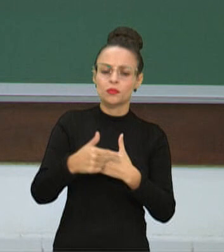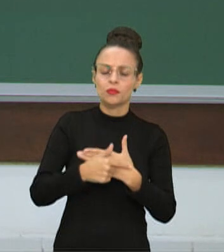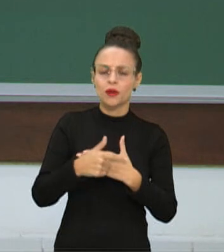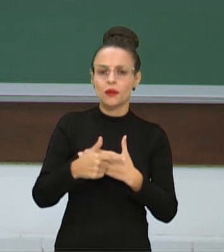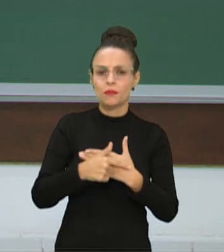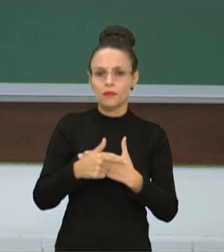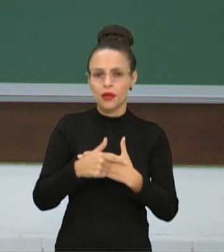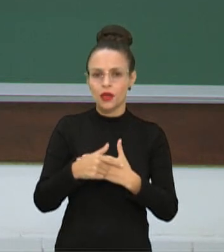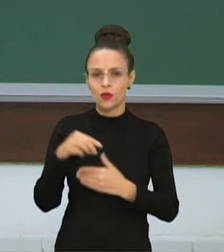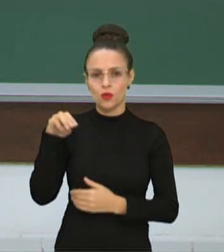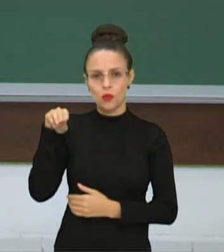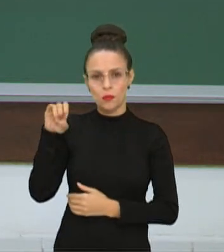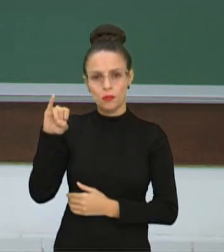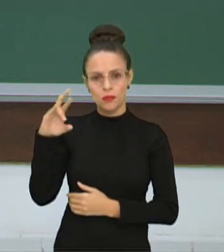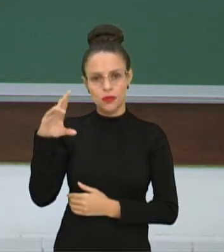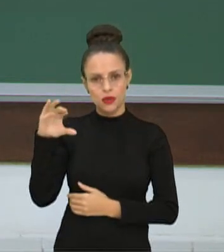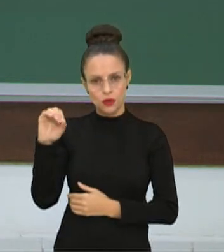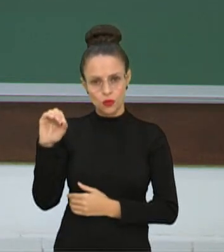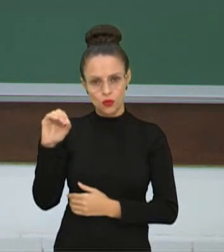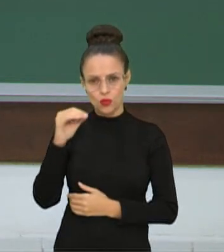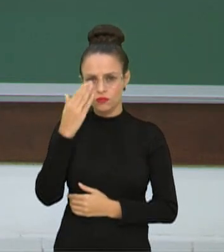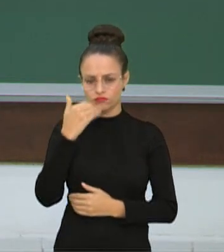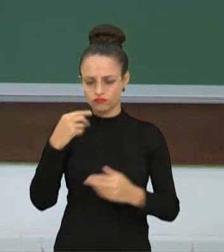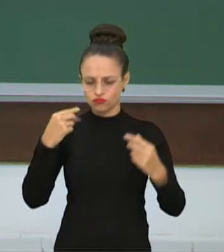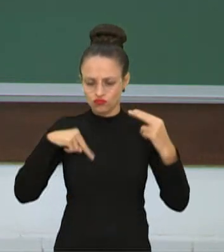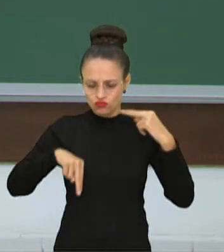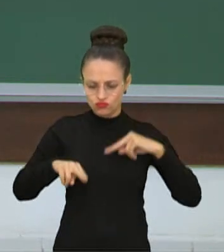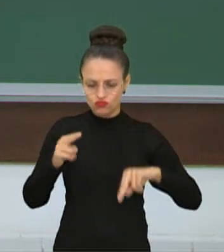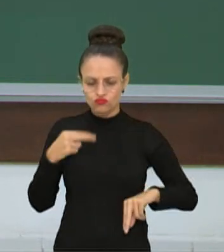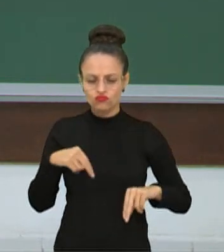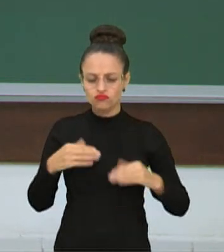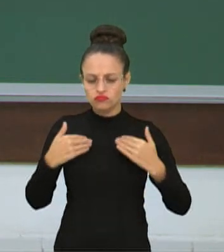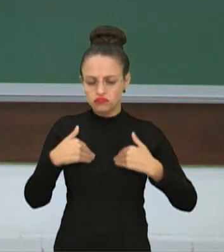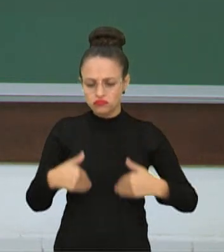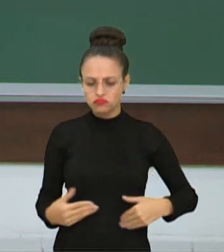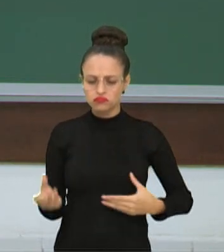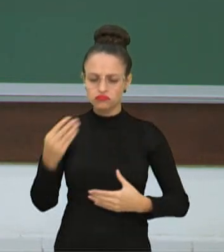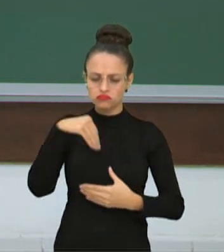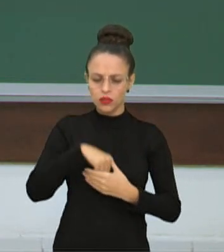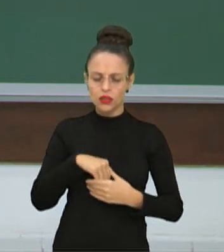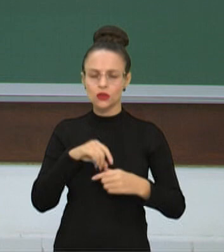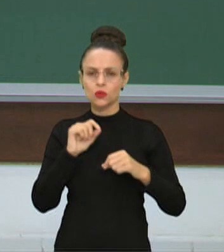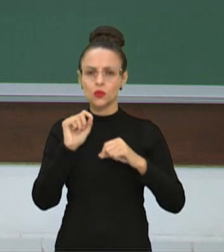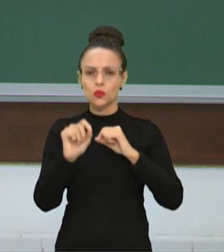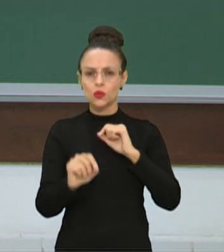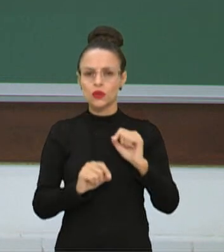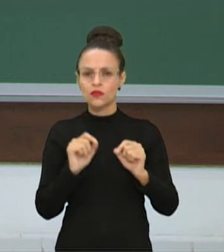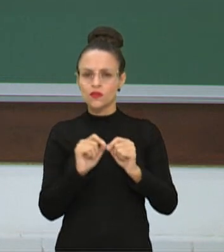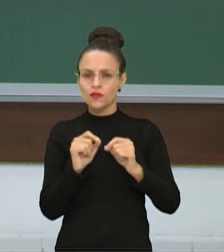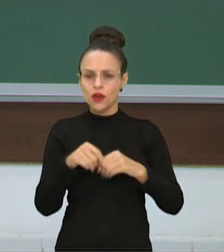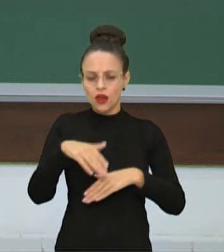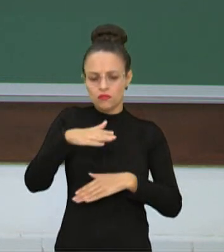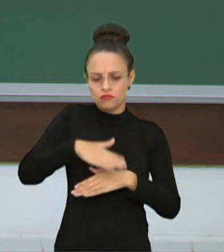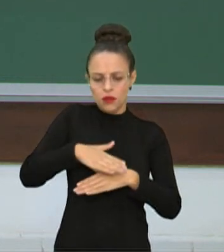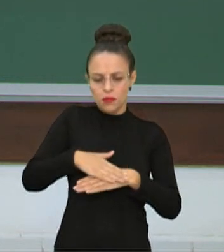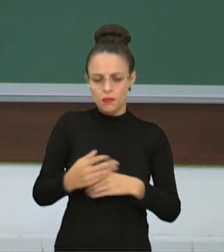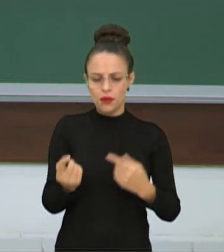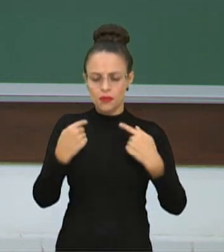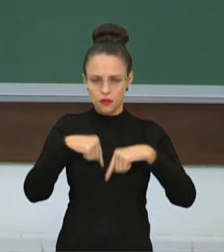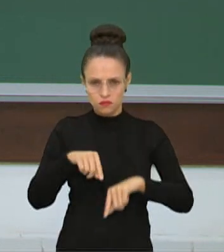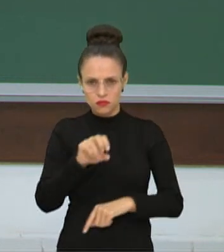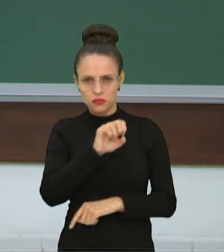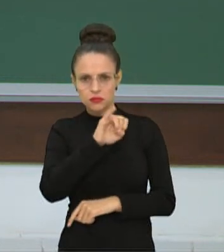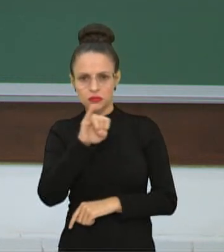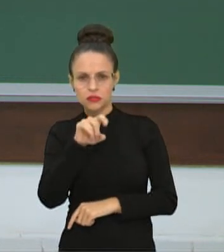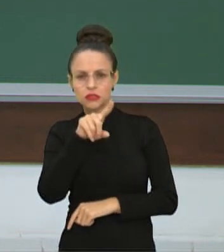micronutrientes desempenham no nosso organismo? Será que você sabe me dizer algum desses micronutrientes? Será que você conhece quais